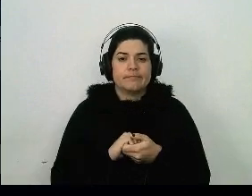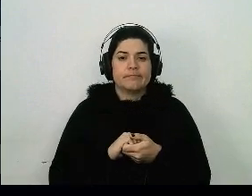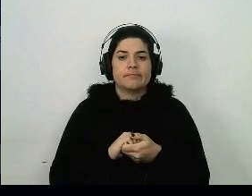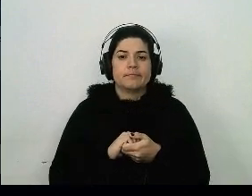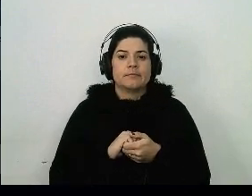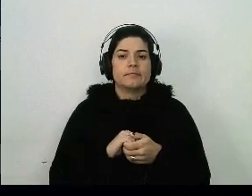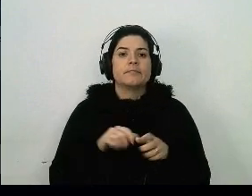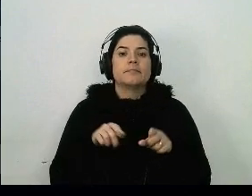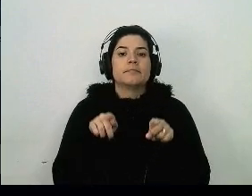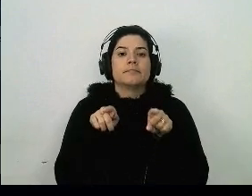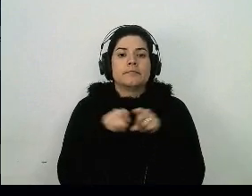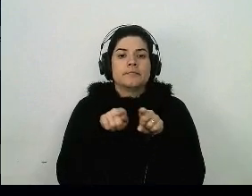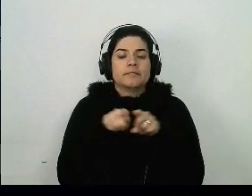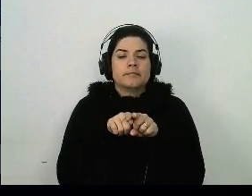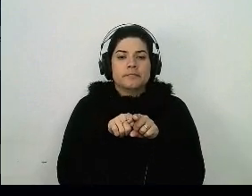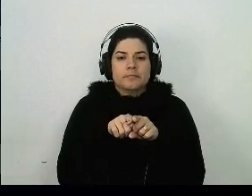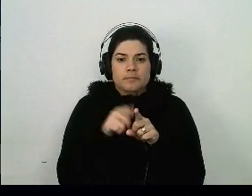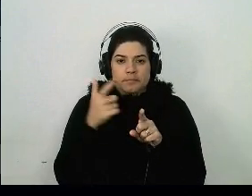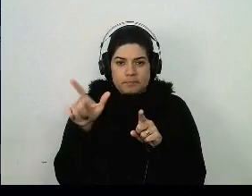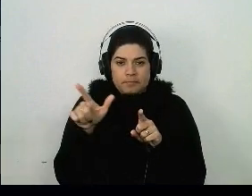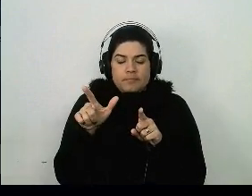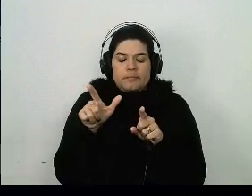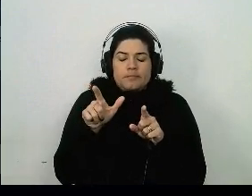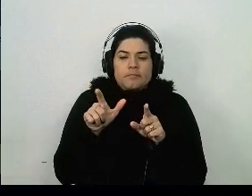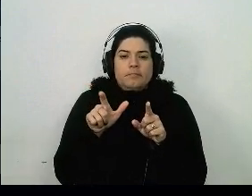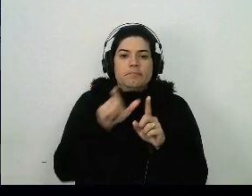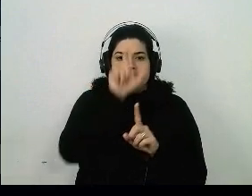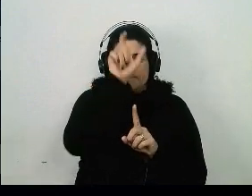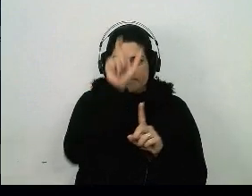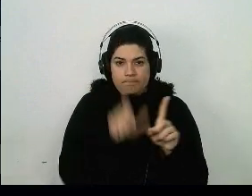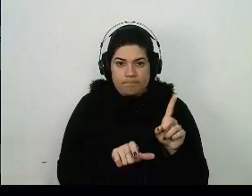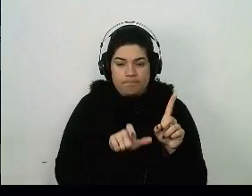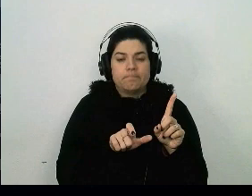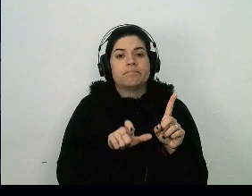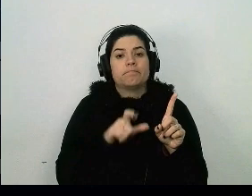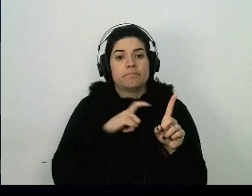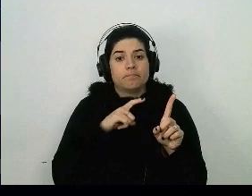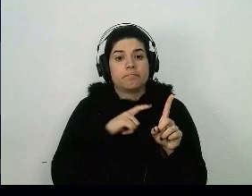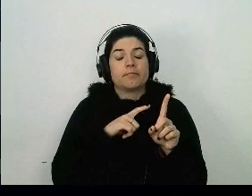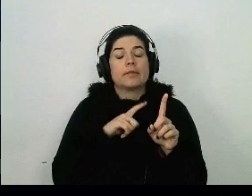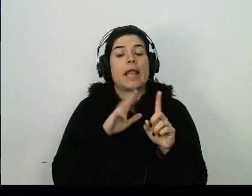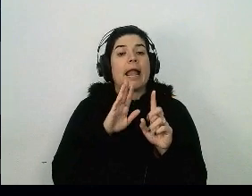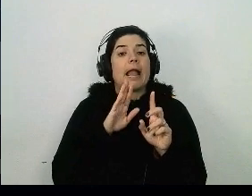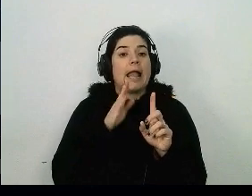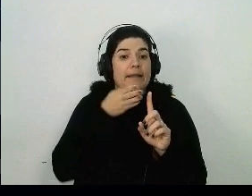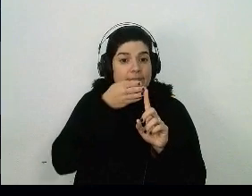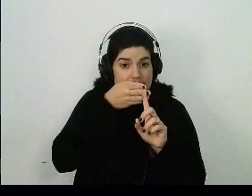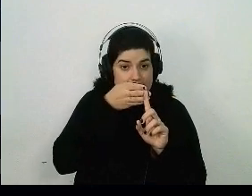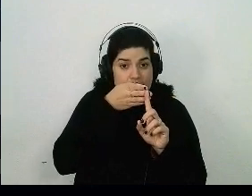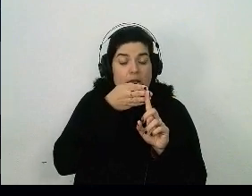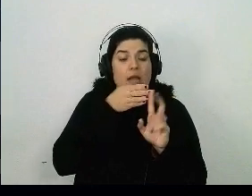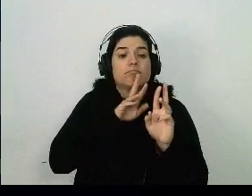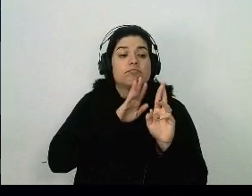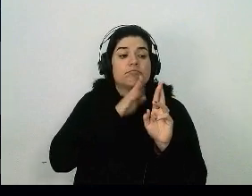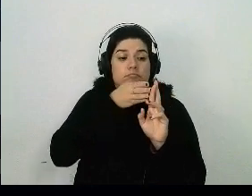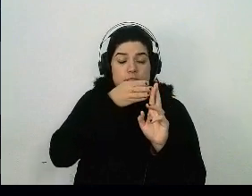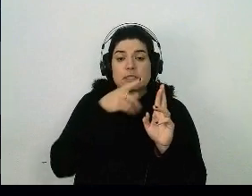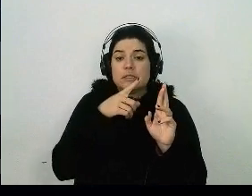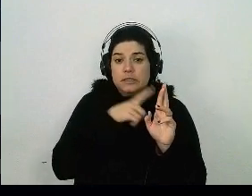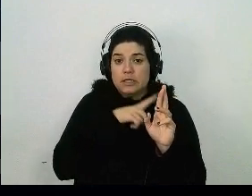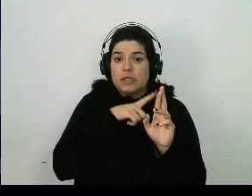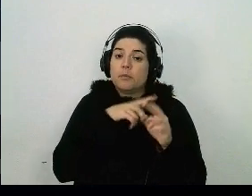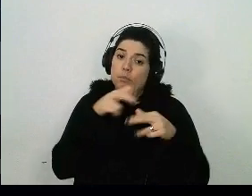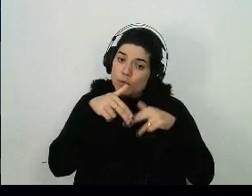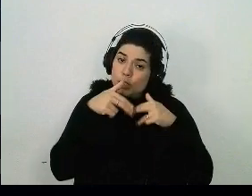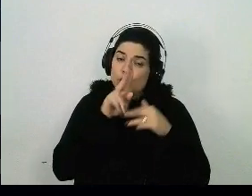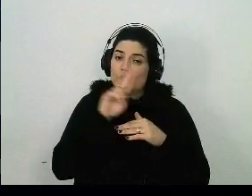nosso bloco anterior, que o nosso bloco ele faz referência, por isso se chama blockchain, cadeias de blocos. E dentro